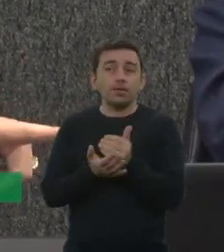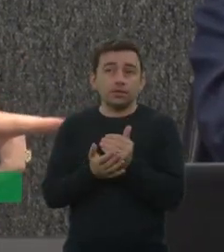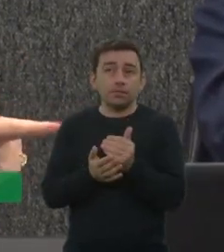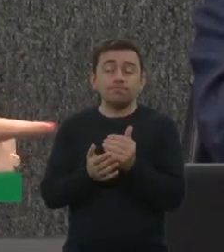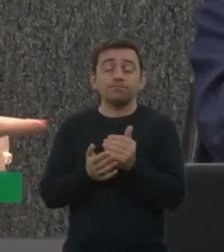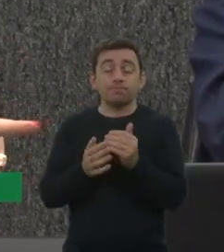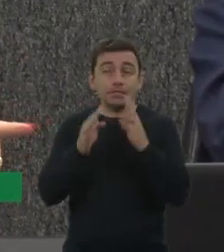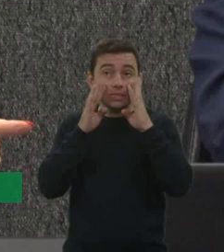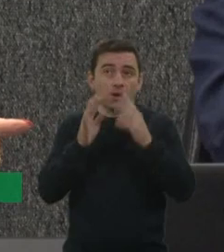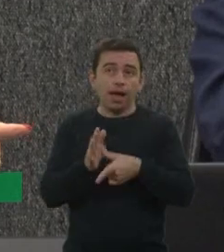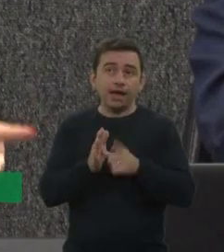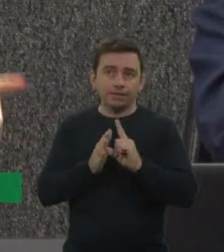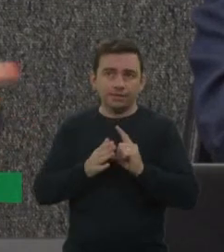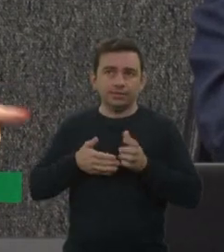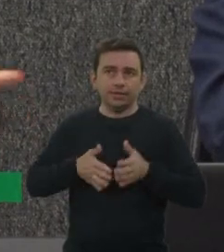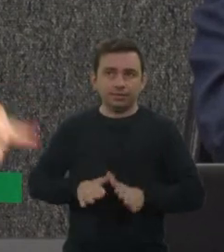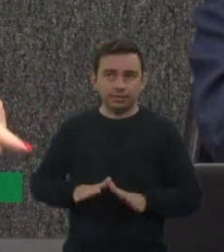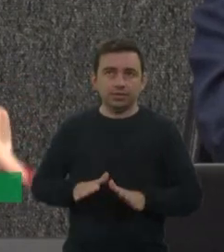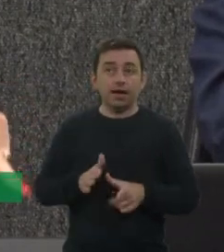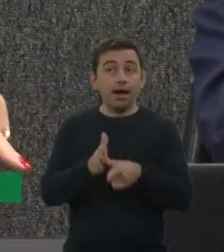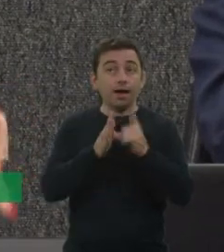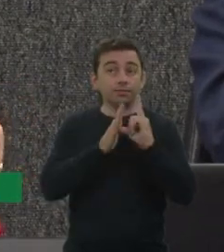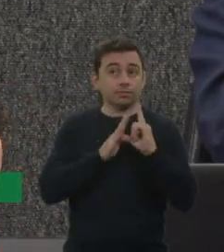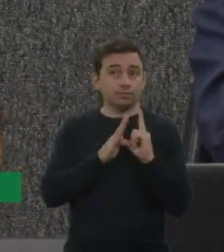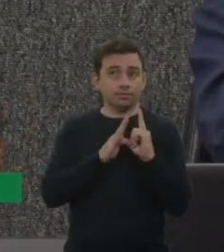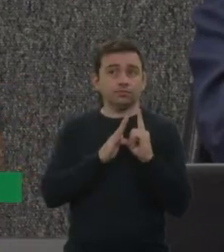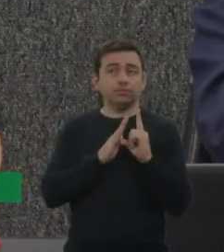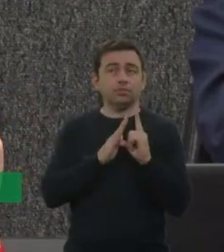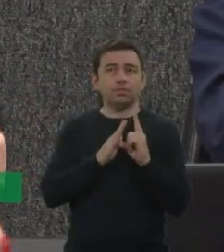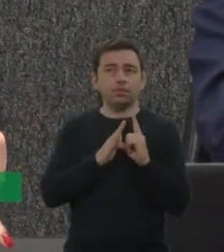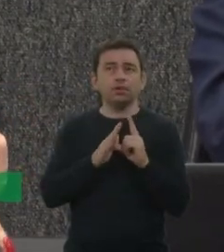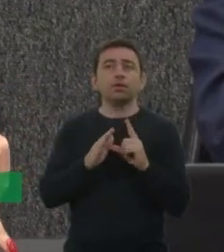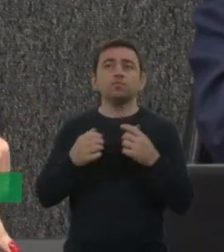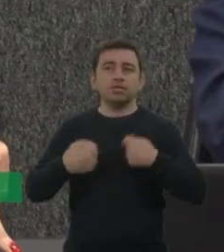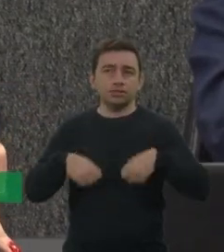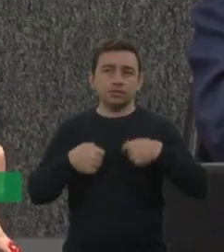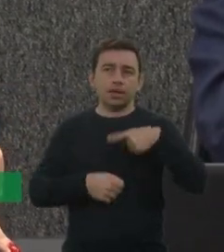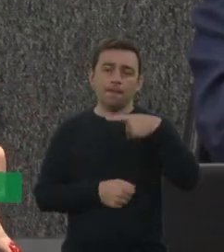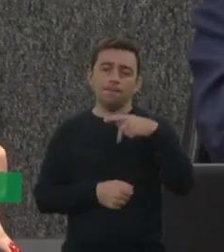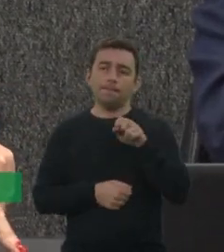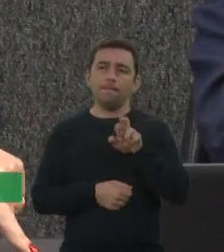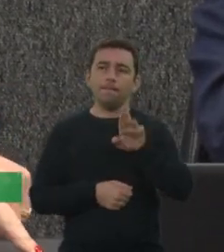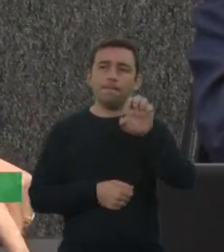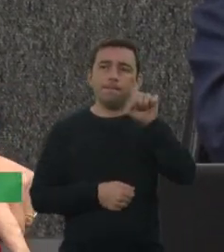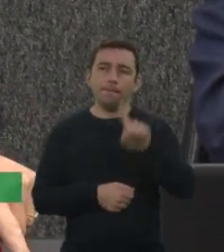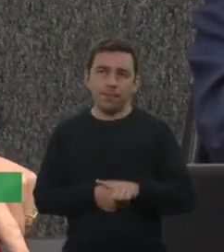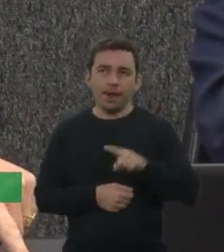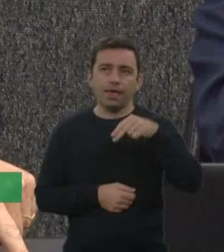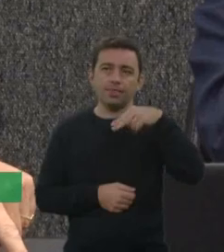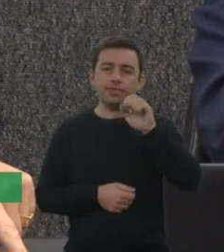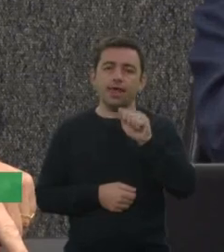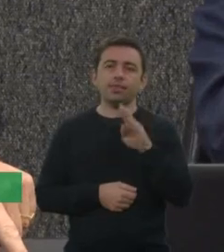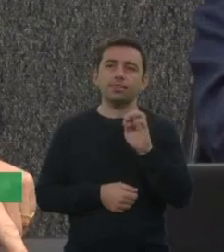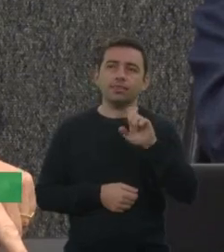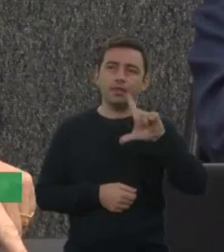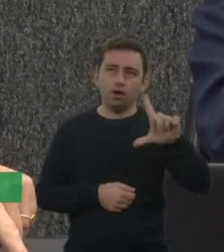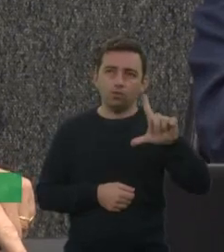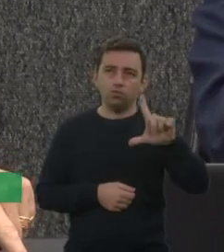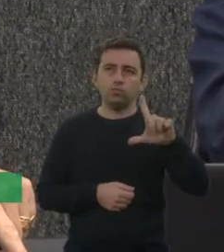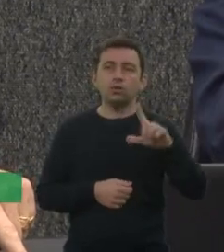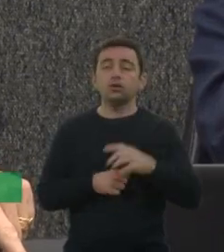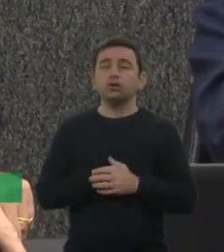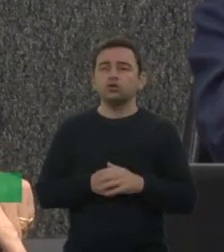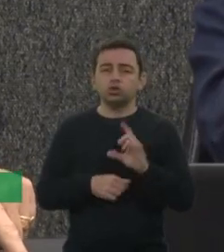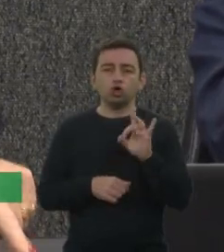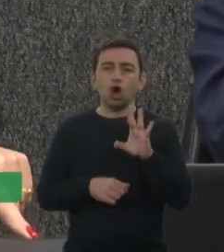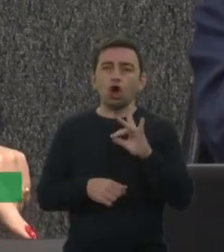pré-natal, que a gente precisa ter pré-natal de qualidade de novo. Não basta nós termos as 7